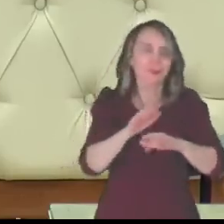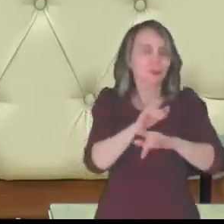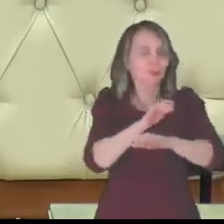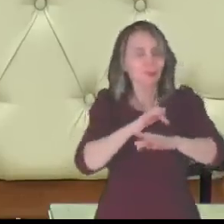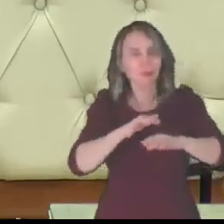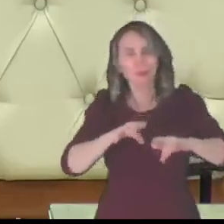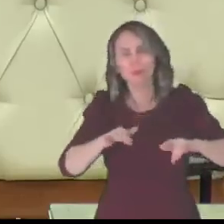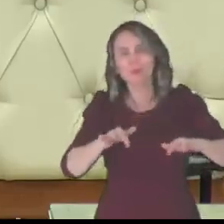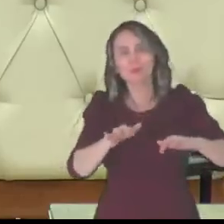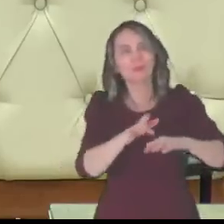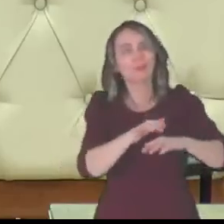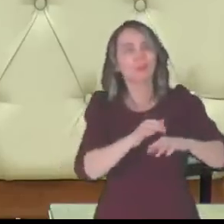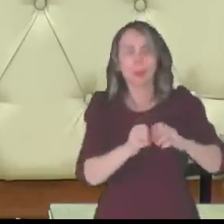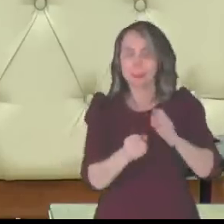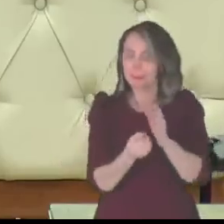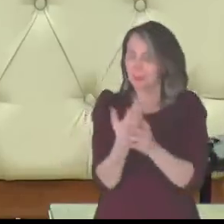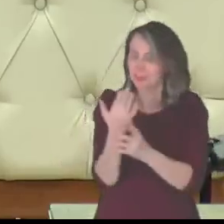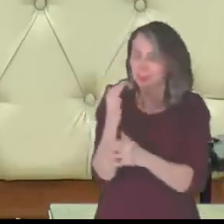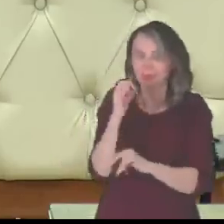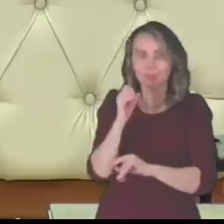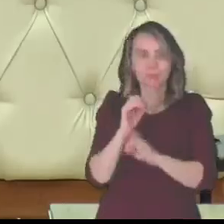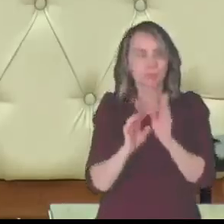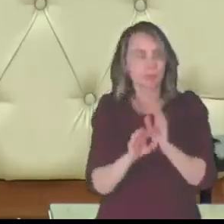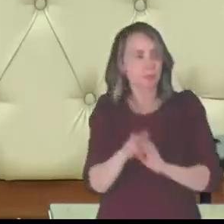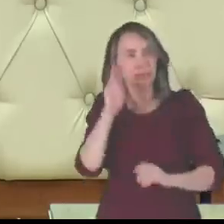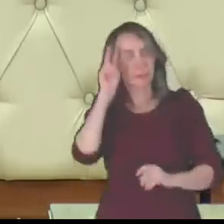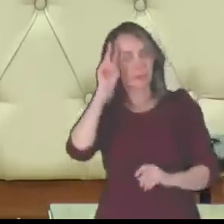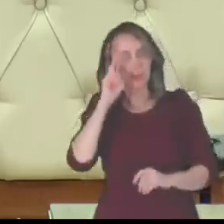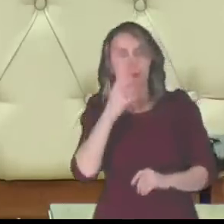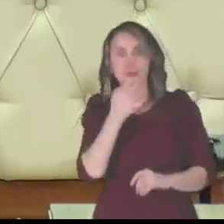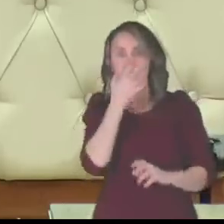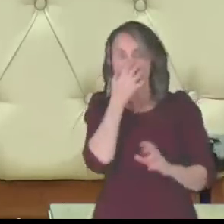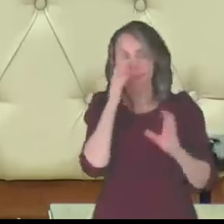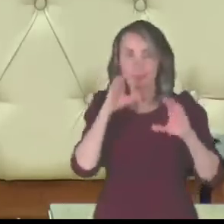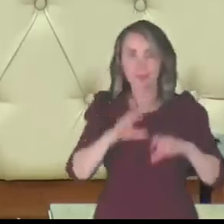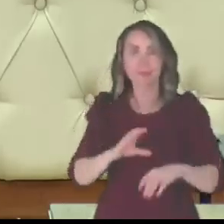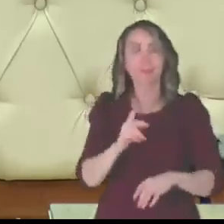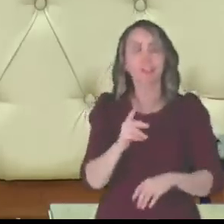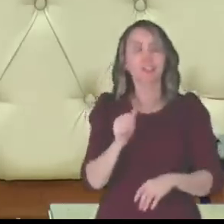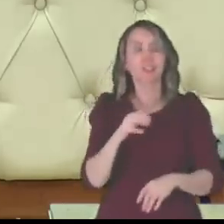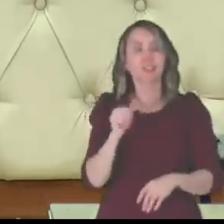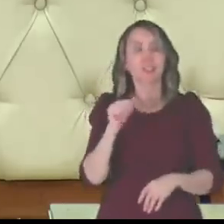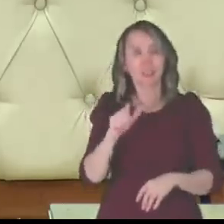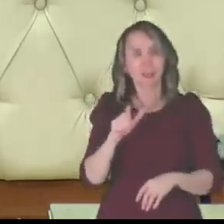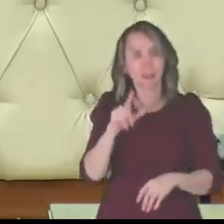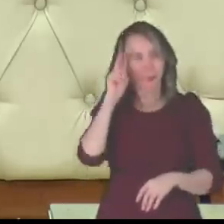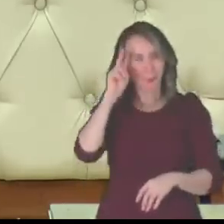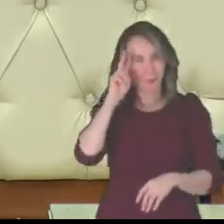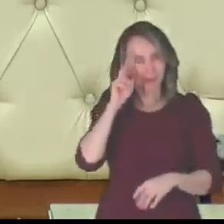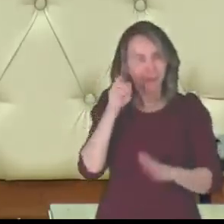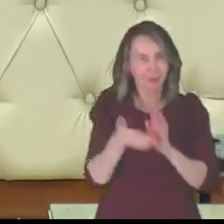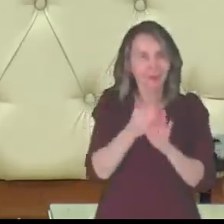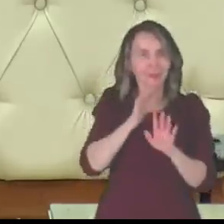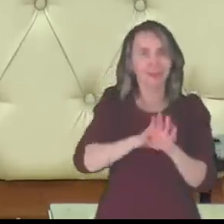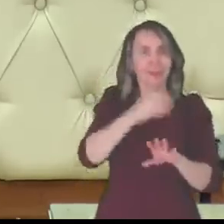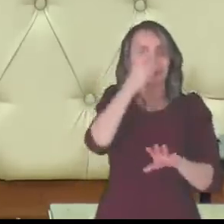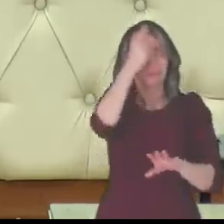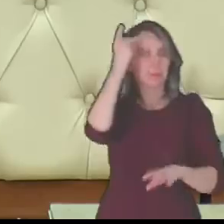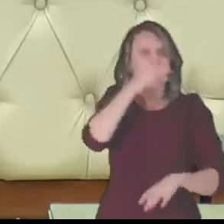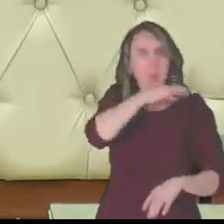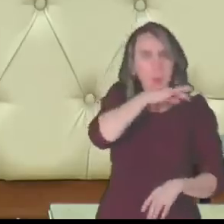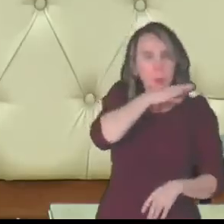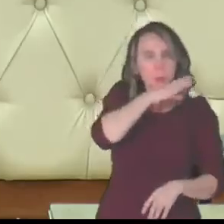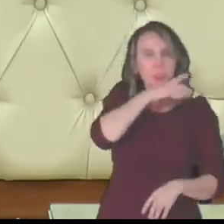sem cheiro senhor aí você se lembra do Chacal Você conhece algum Chacal quem conhece algum Chacal algum cabra ruim alguma cabra ruim